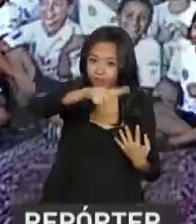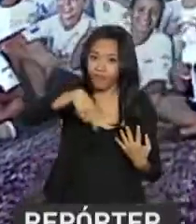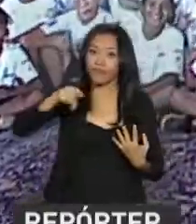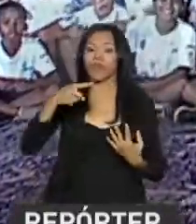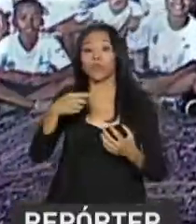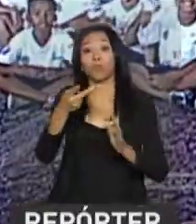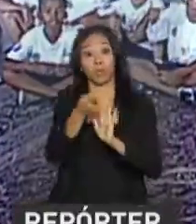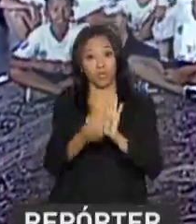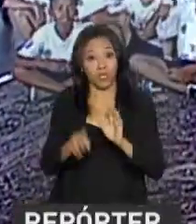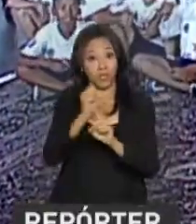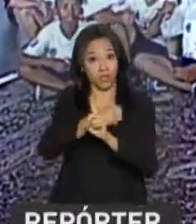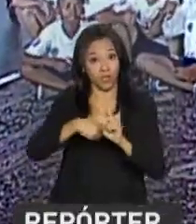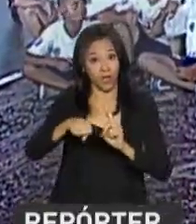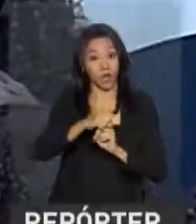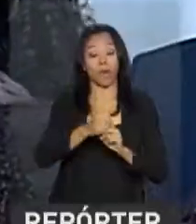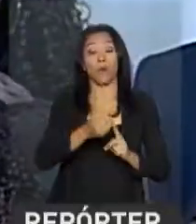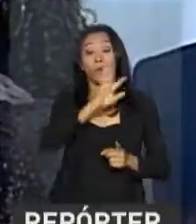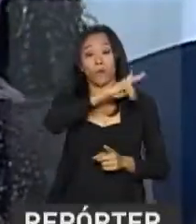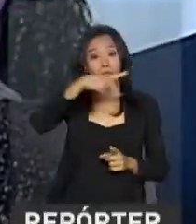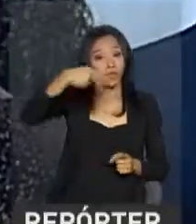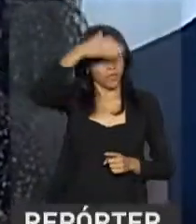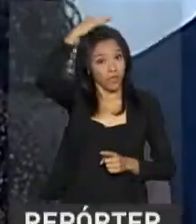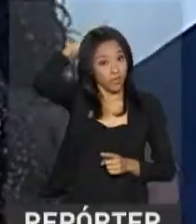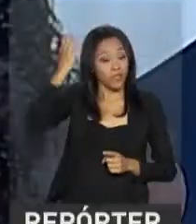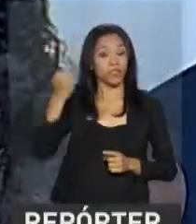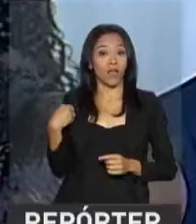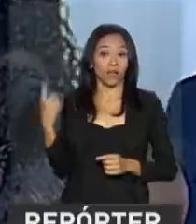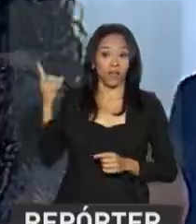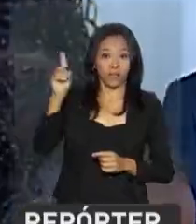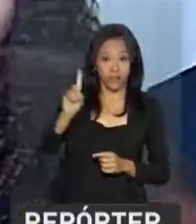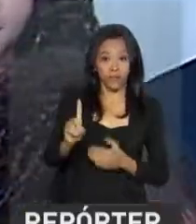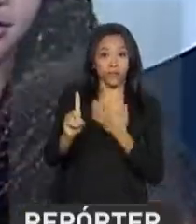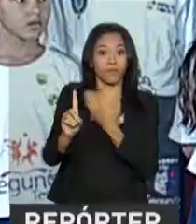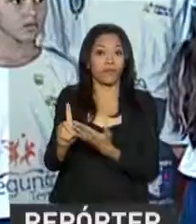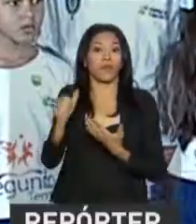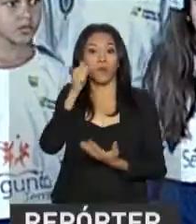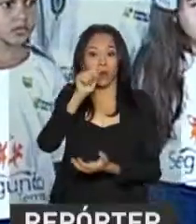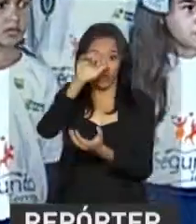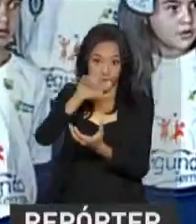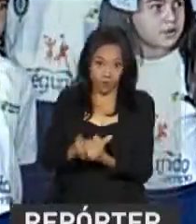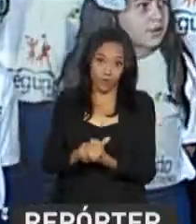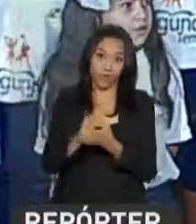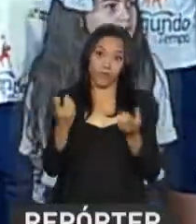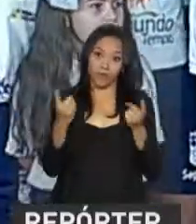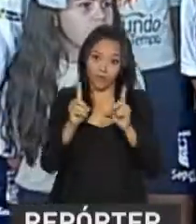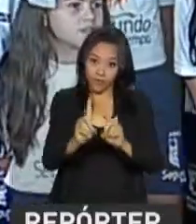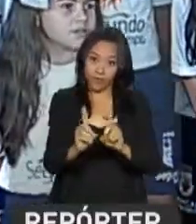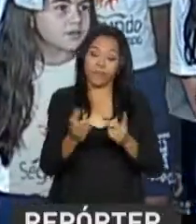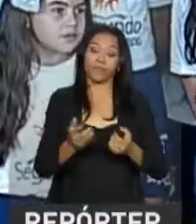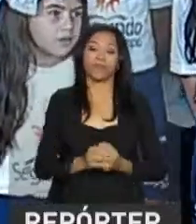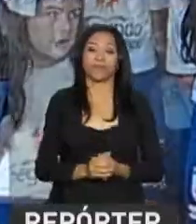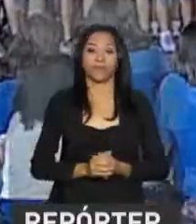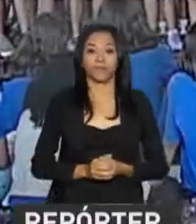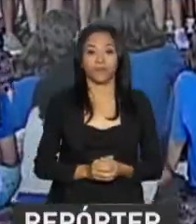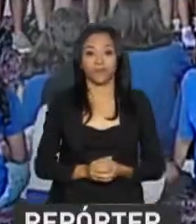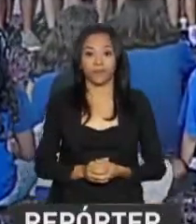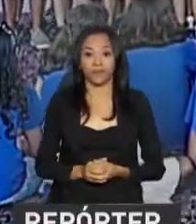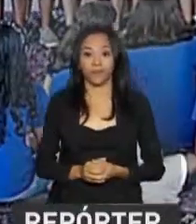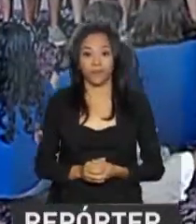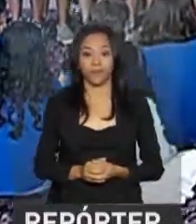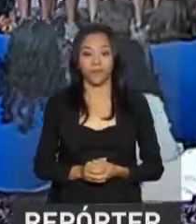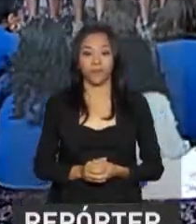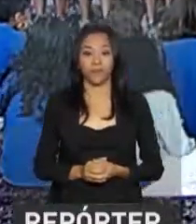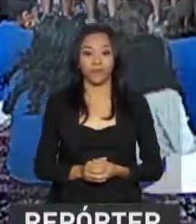estava acompanhado de Marcela Temer, embaixadora do programa Criança Feliz. É que a gente quer